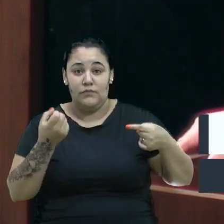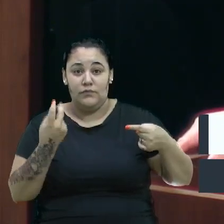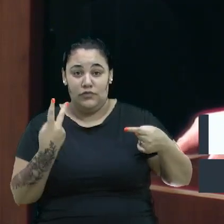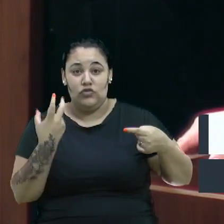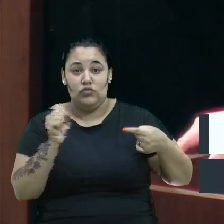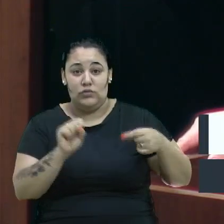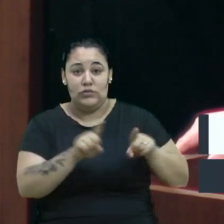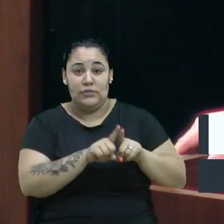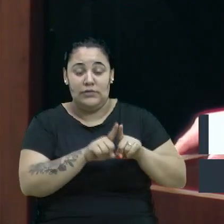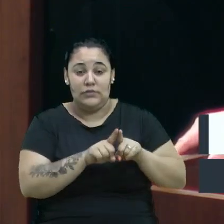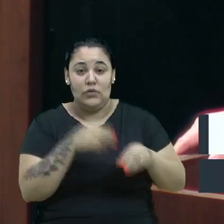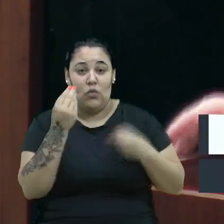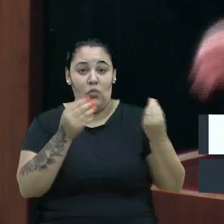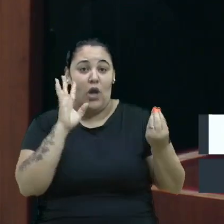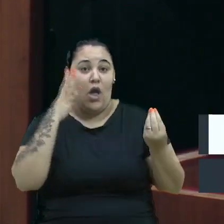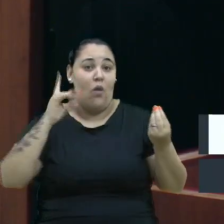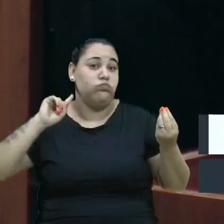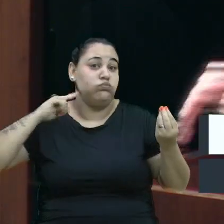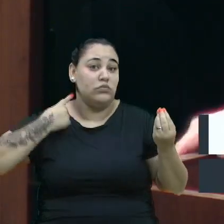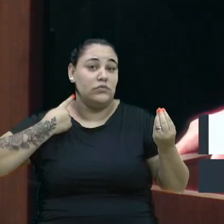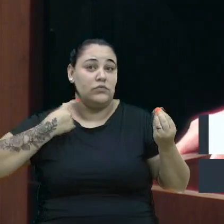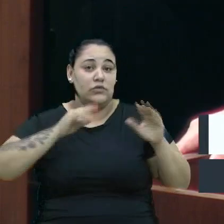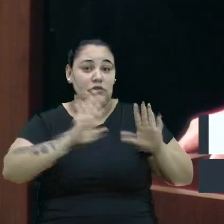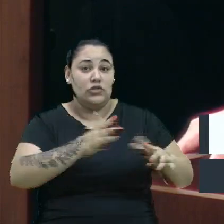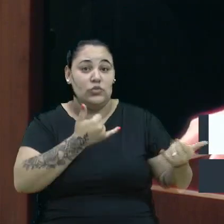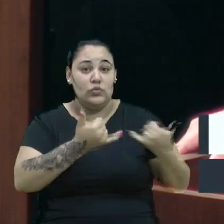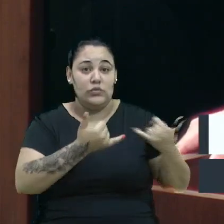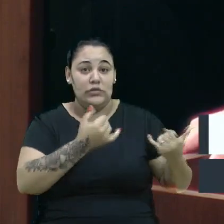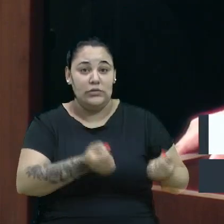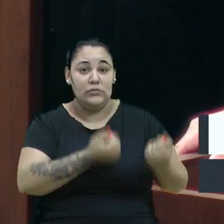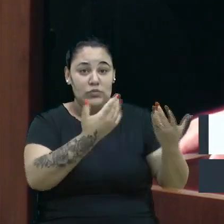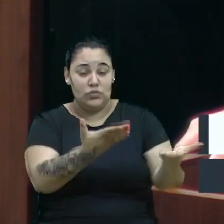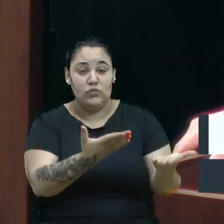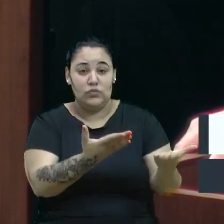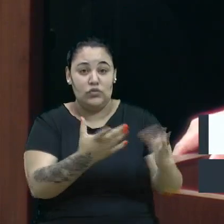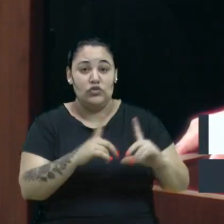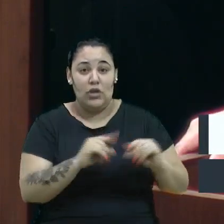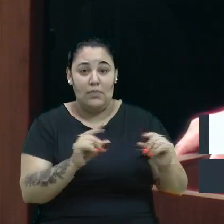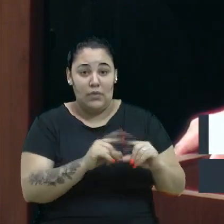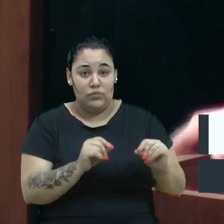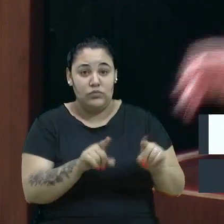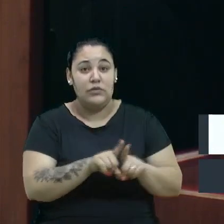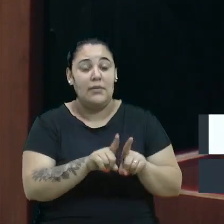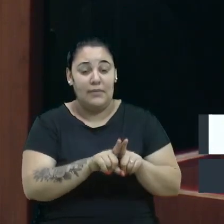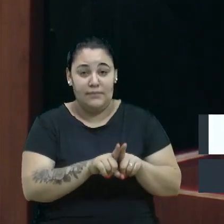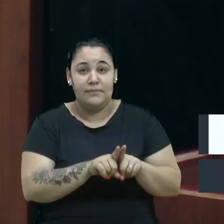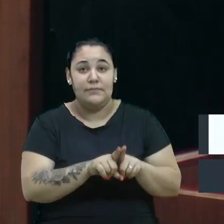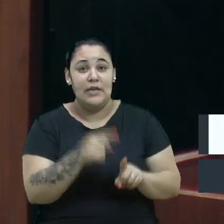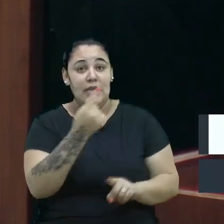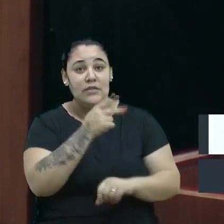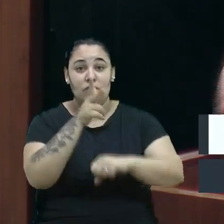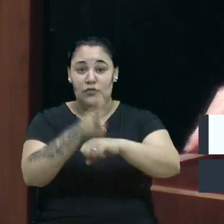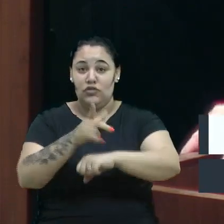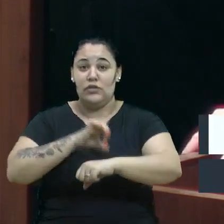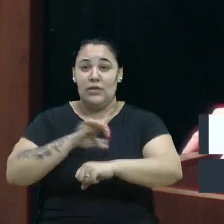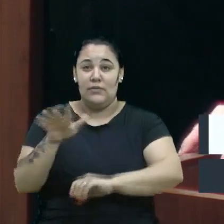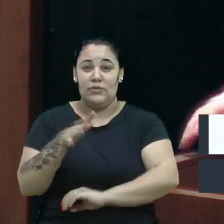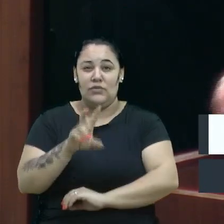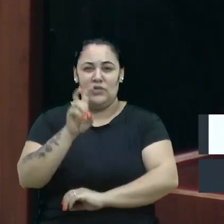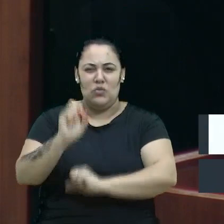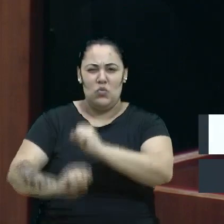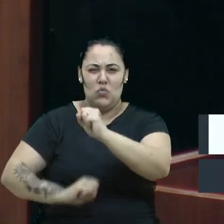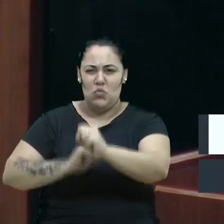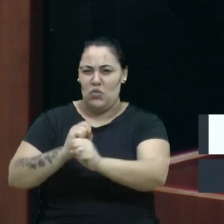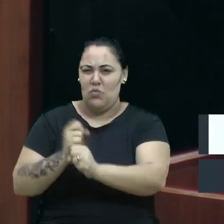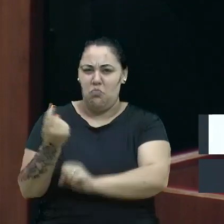28 soluções para o lixo, deixar um exemplo do Japão, né? Esse é um vídeo, ele tem mais ou menos uns 5 anos esse vídeo,